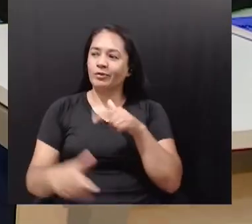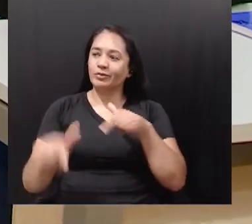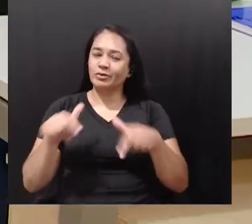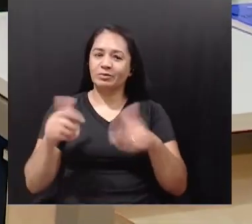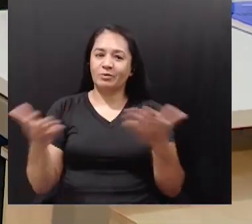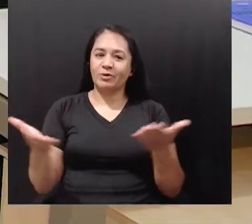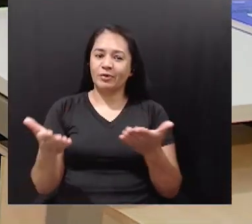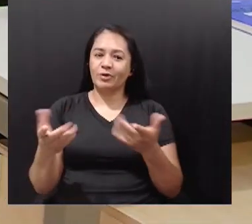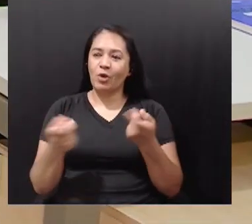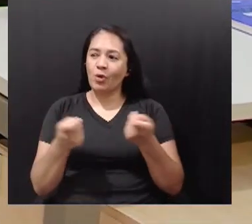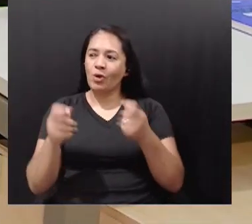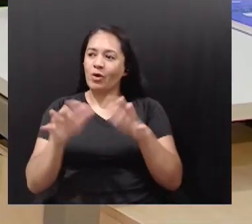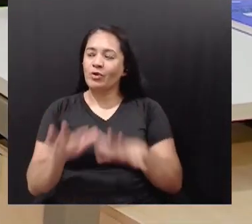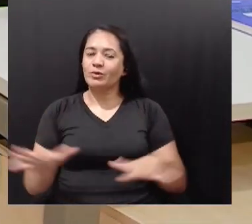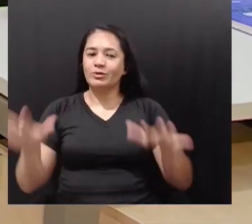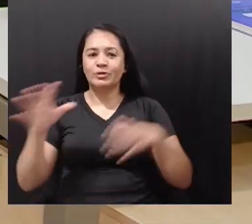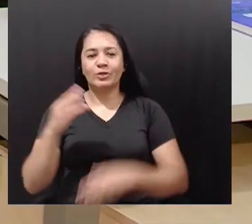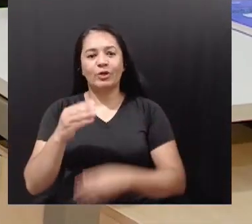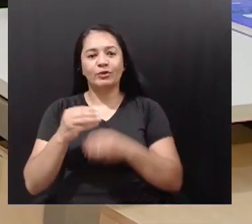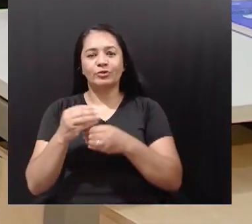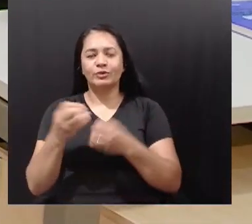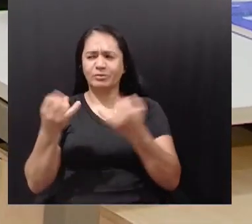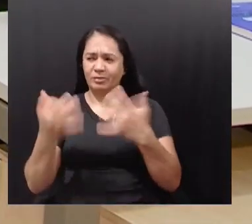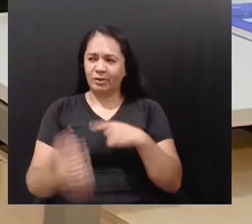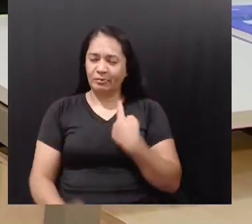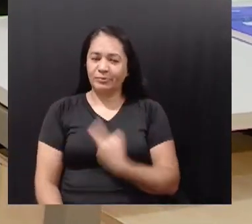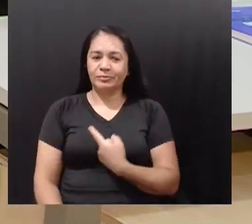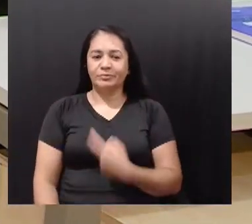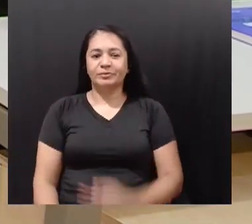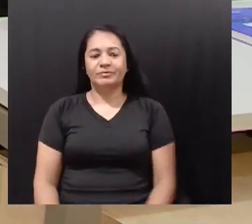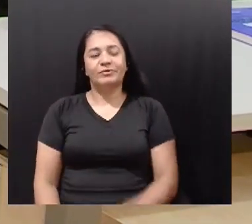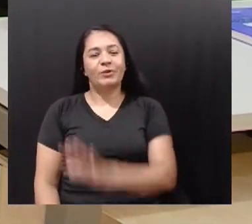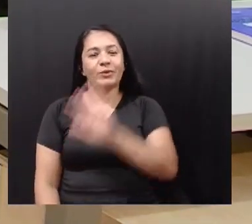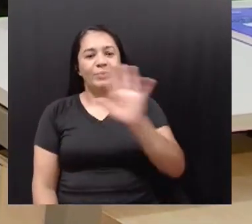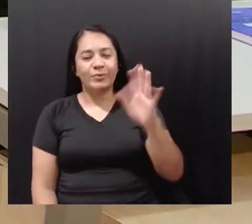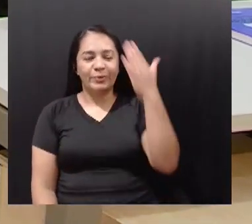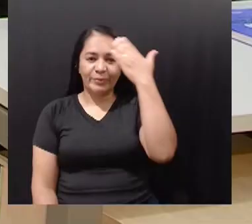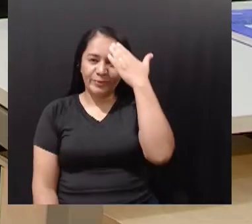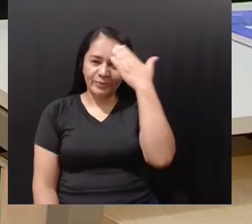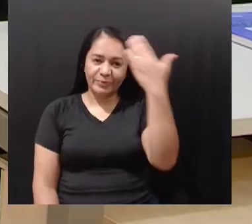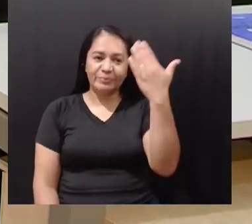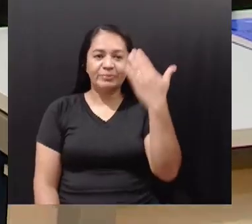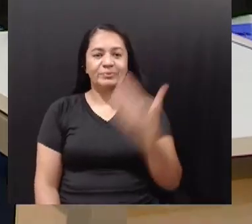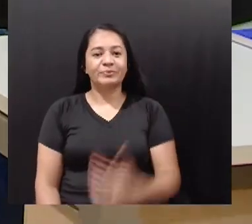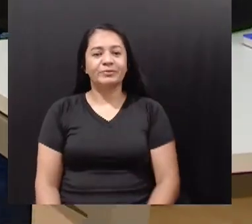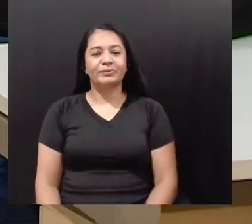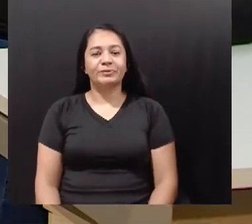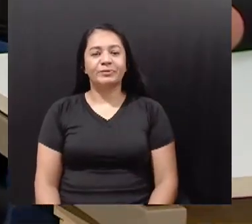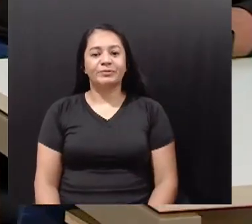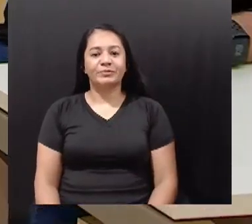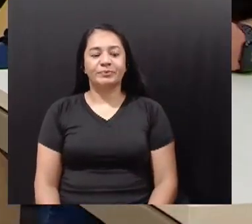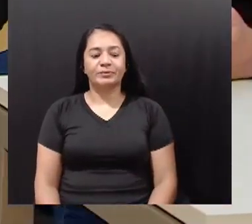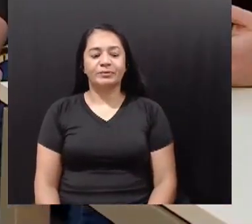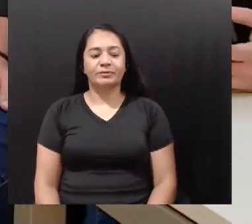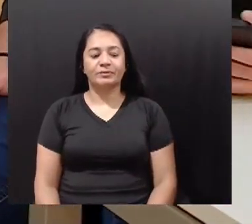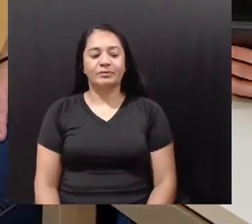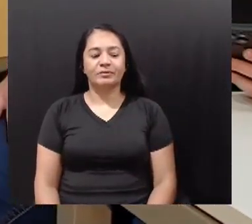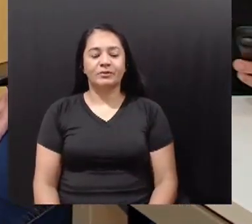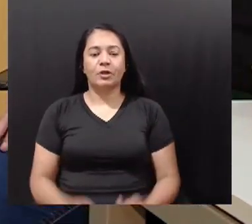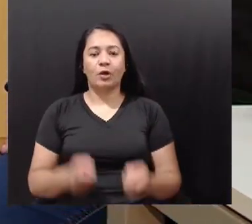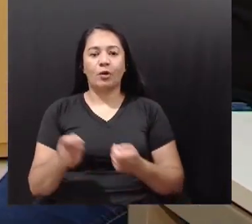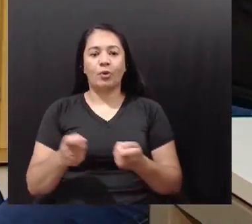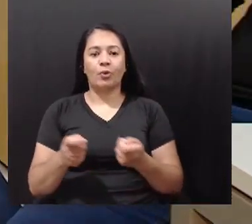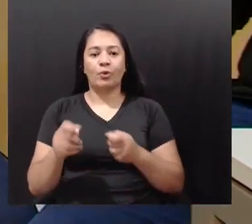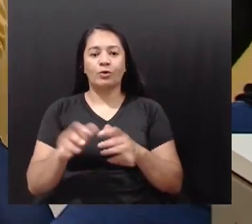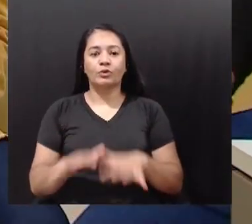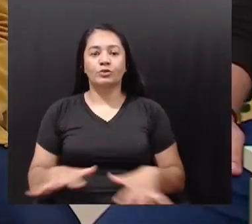Geral Adjunto? Conta mais um pouco para a gente. Olá, Rafa, obrigado pelo convite. Como um controlador geral adjunto, na